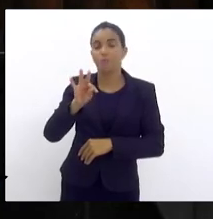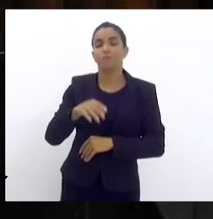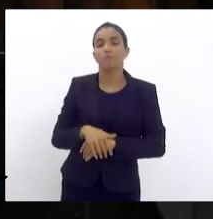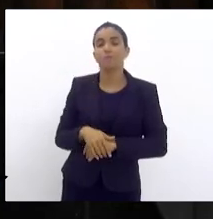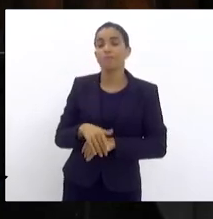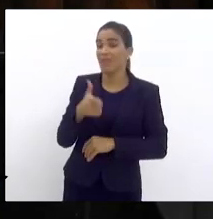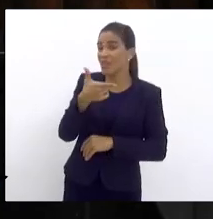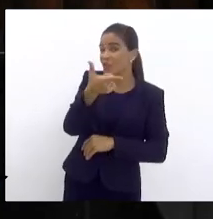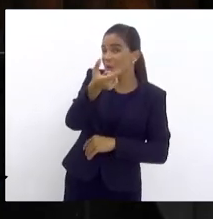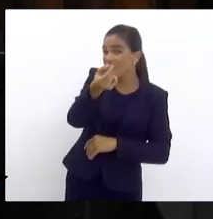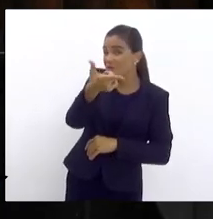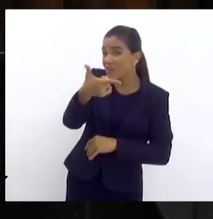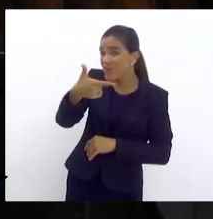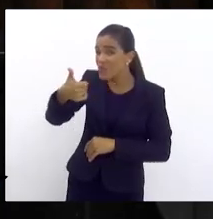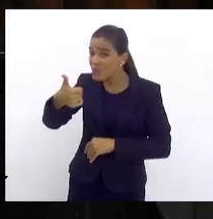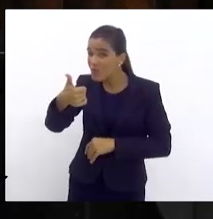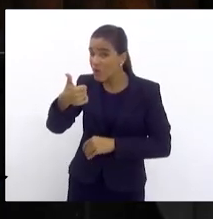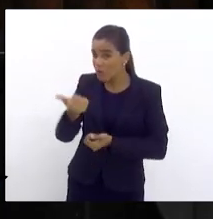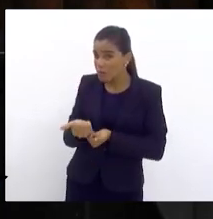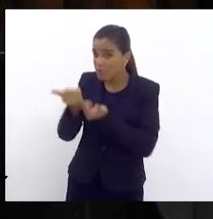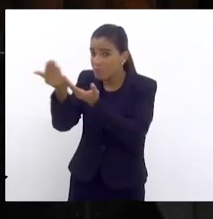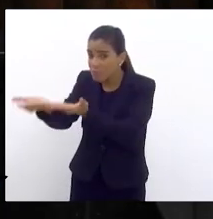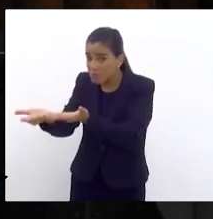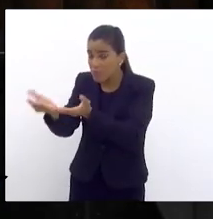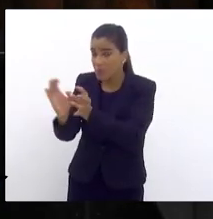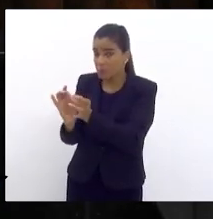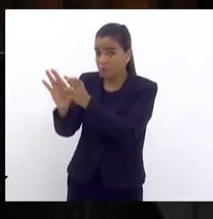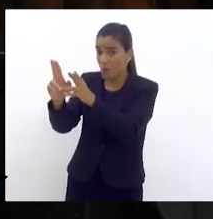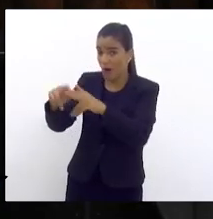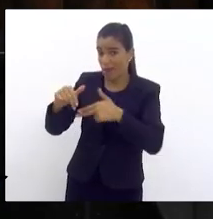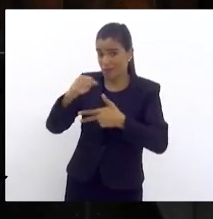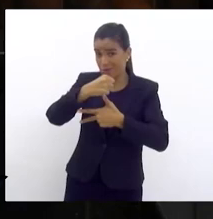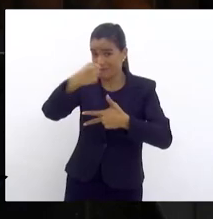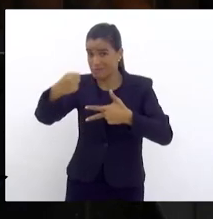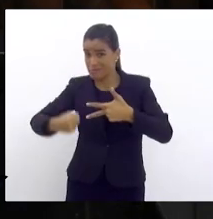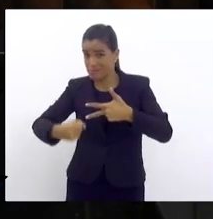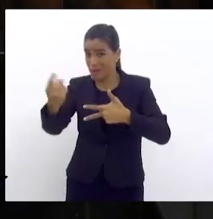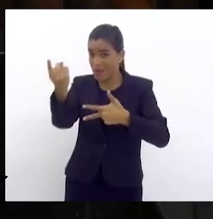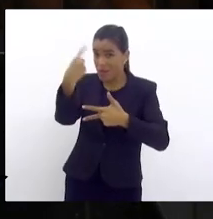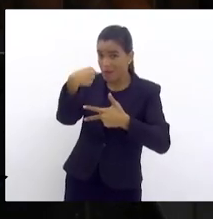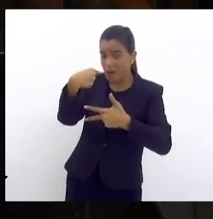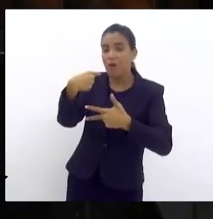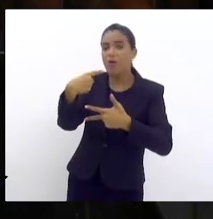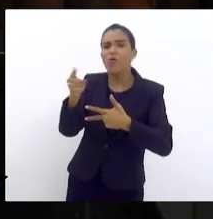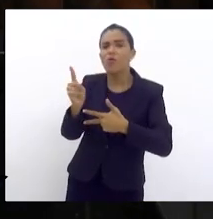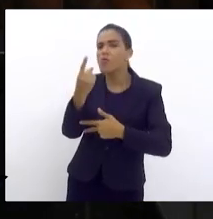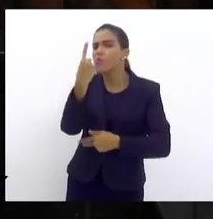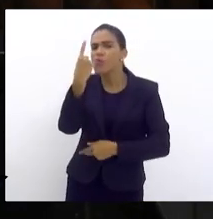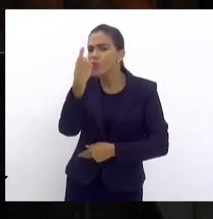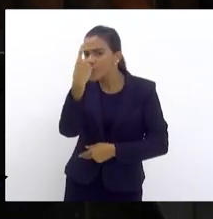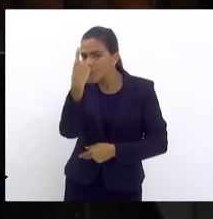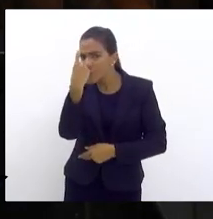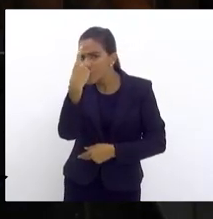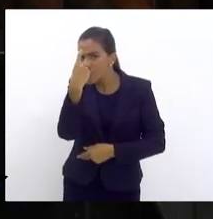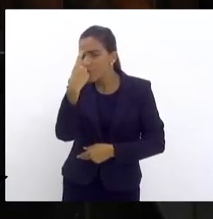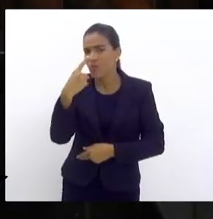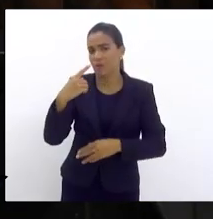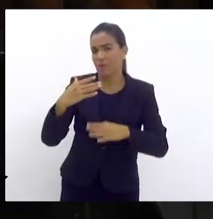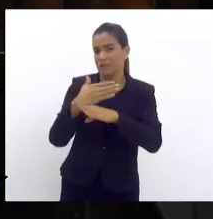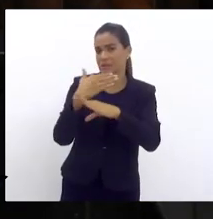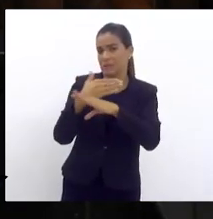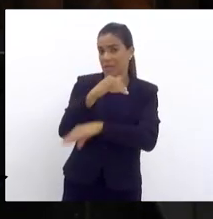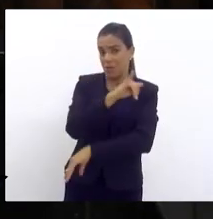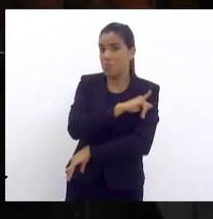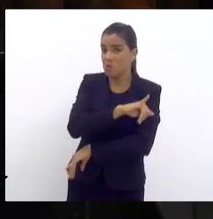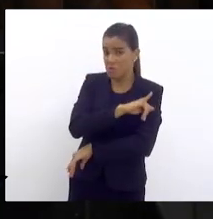concedeu o benefício fiscal por lei mandado pelo executivo foi o único exclusivamente na Cidade do Rio